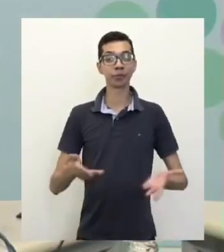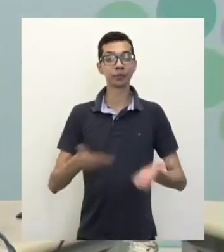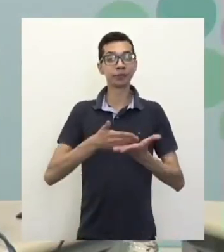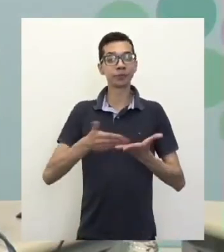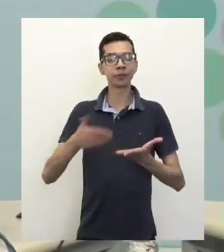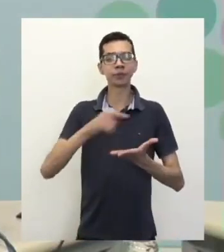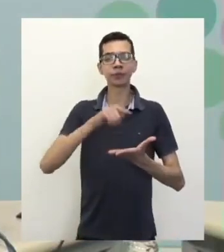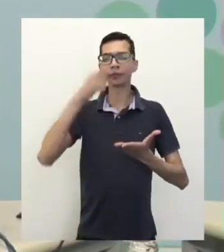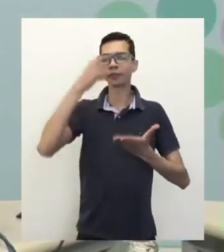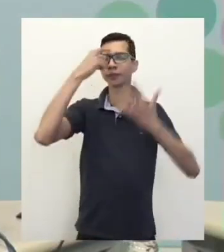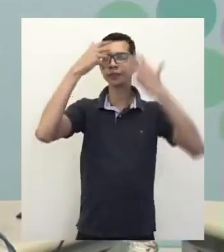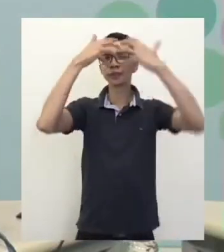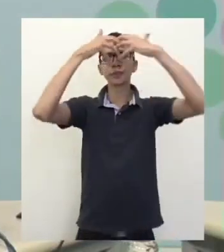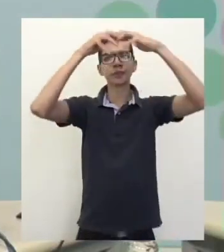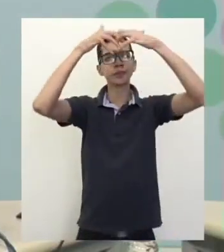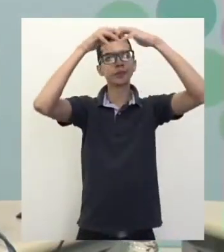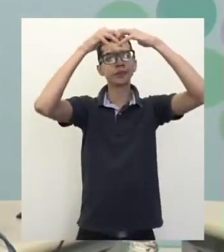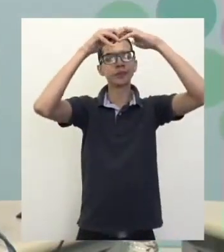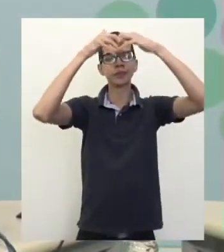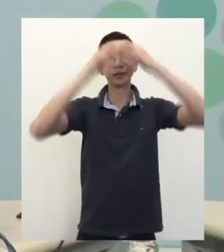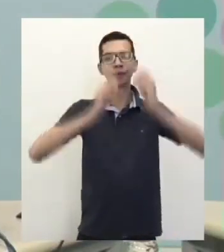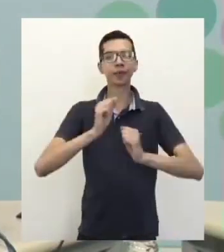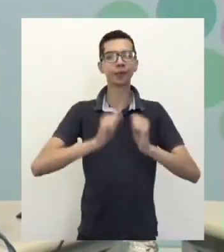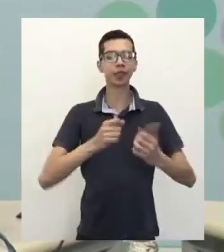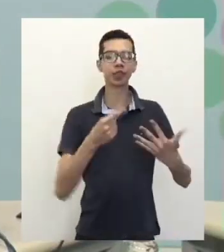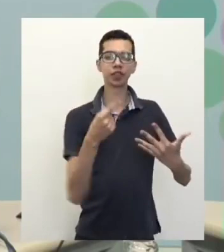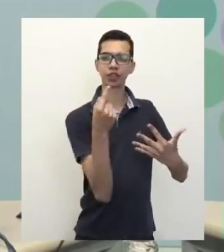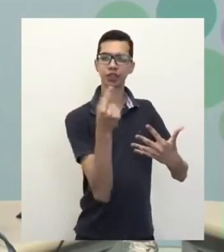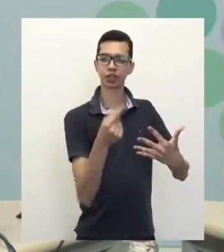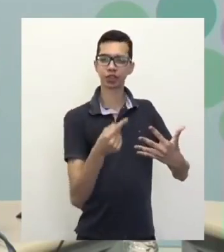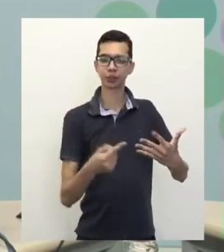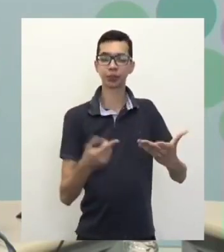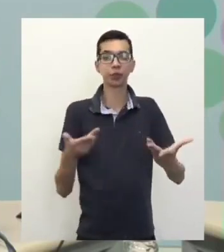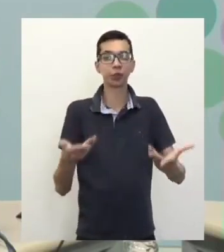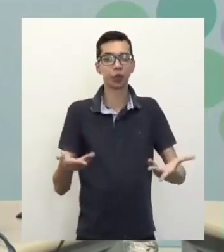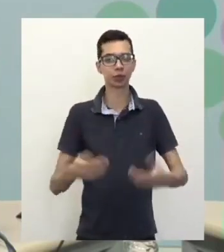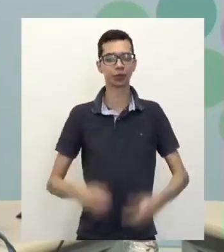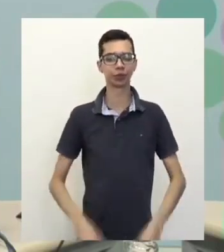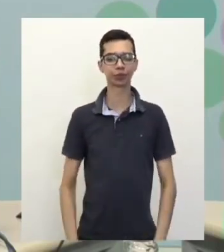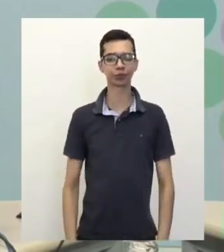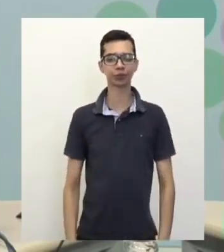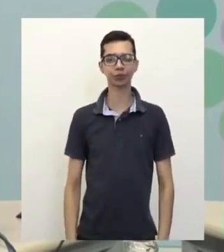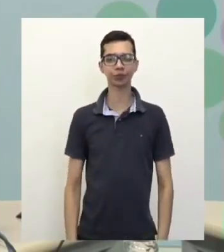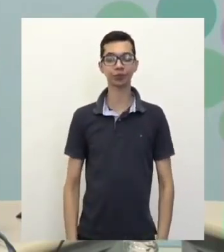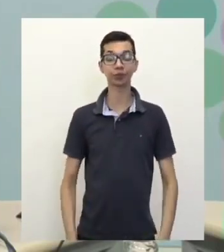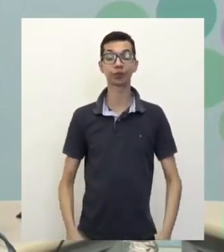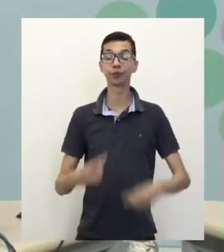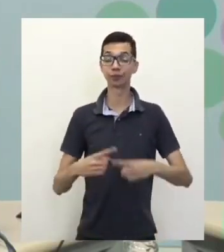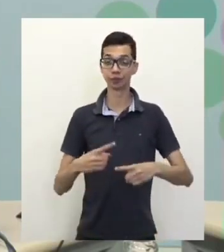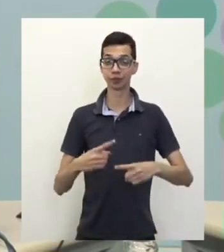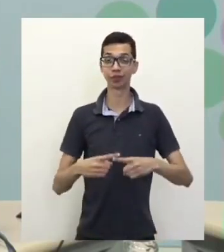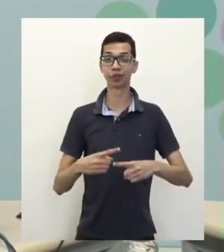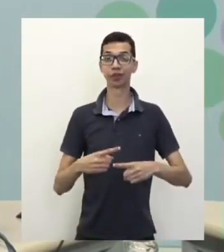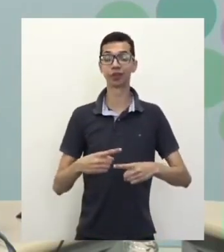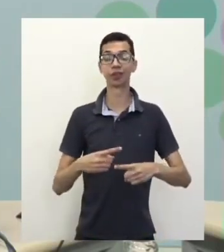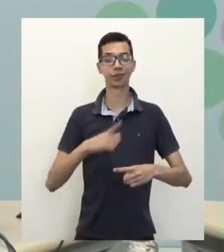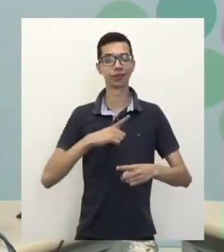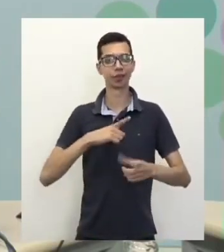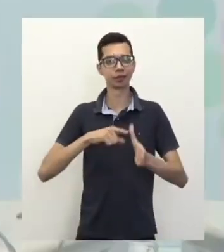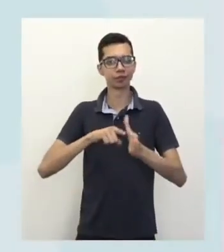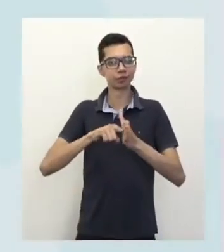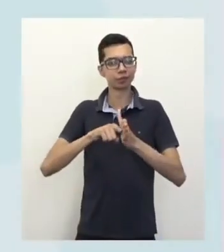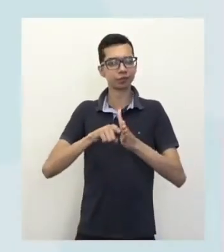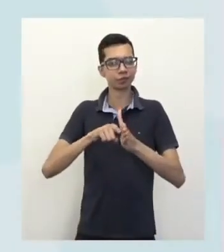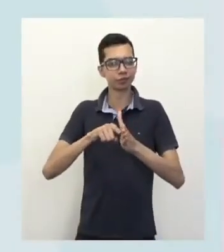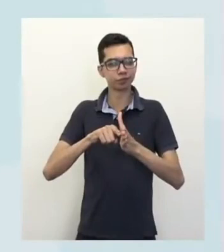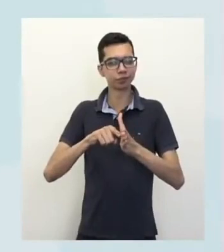reflexão dos tipos de indústria, porque é justamente o questionamento que vai vir na sondagem para vocês. Então,